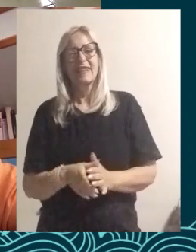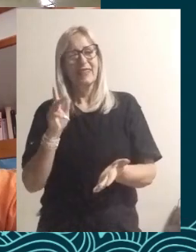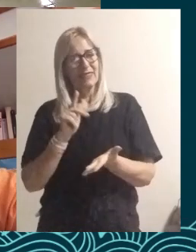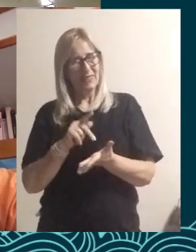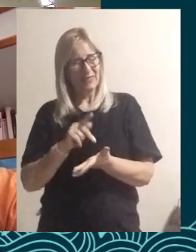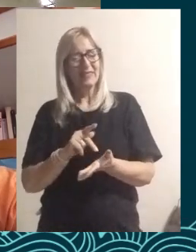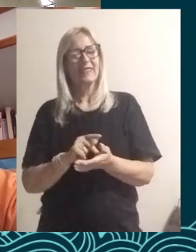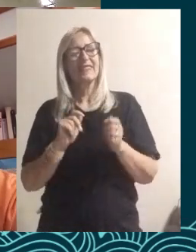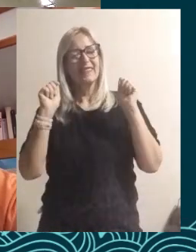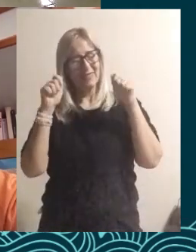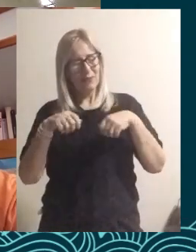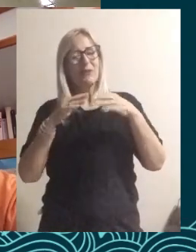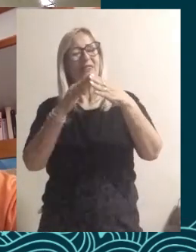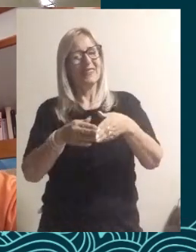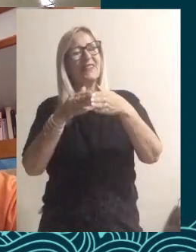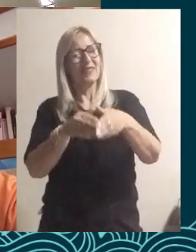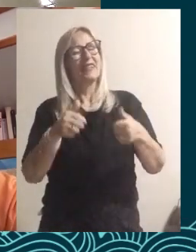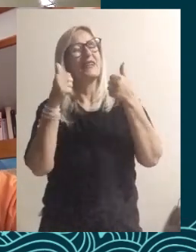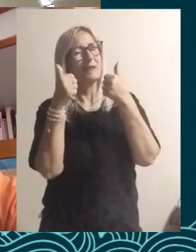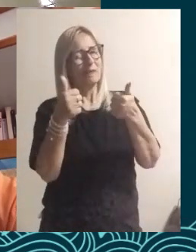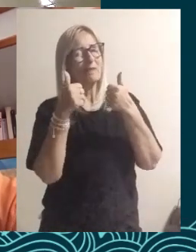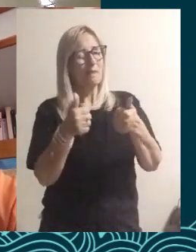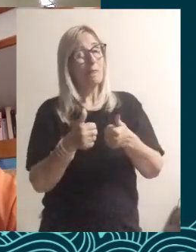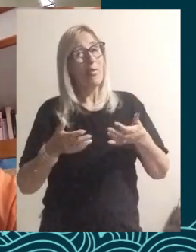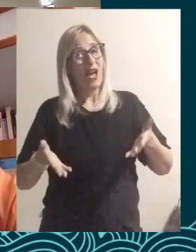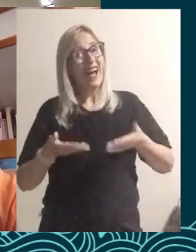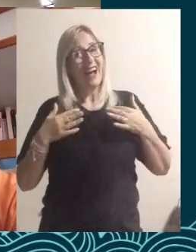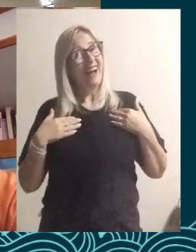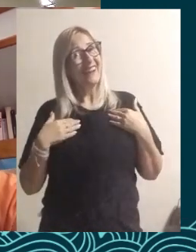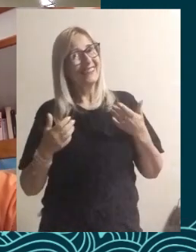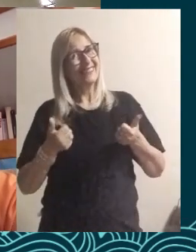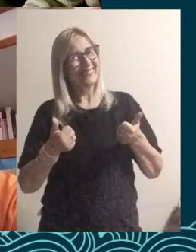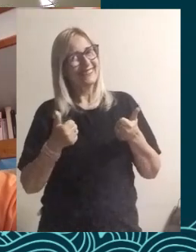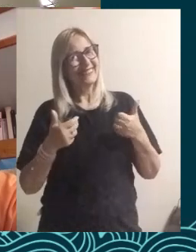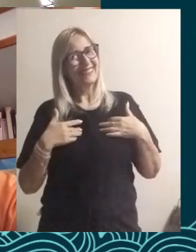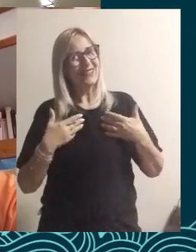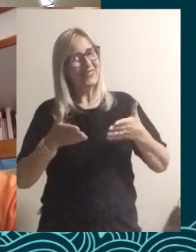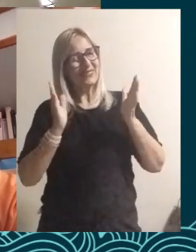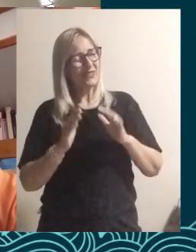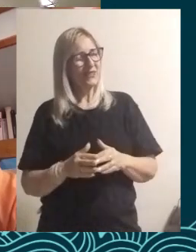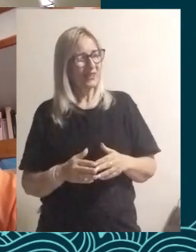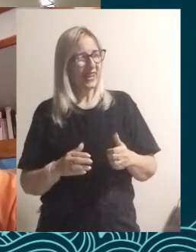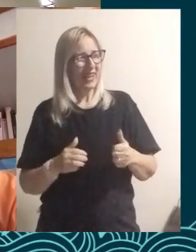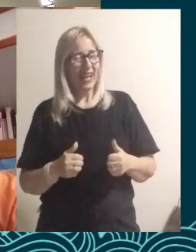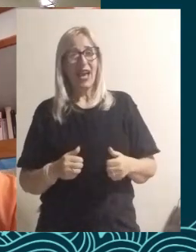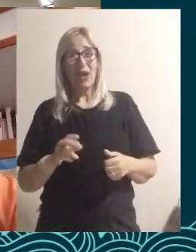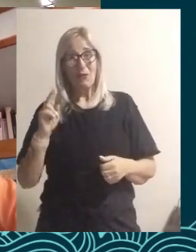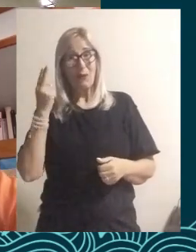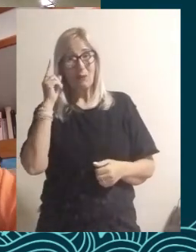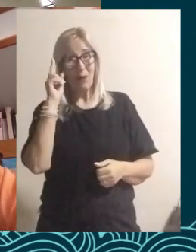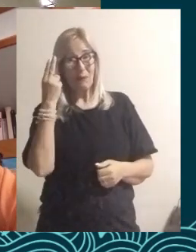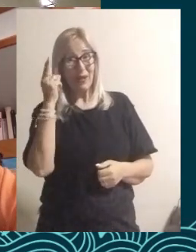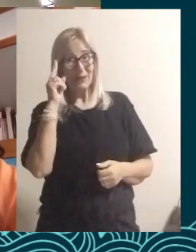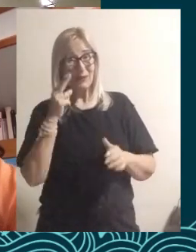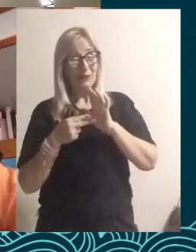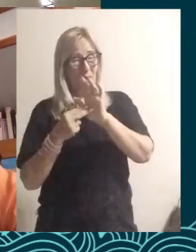Então, com certeza vocês dariam conta. Ó, tô até hum. me animando aqui, olha. A Uira, me espera aí